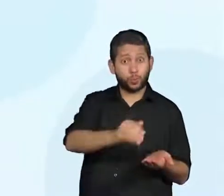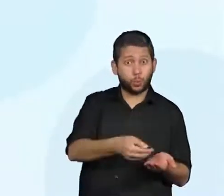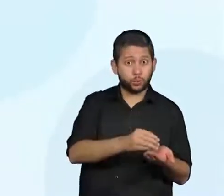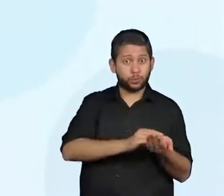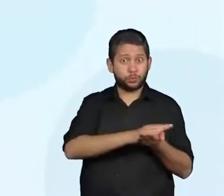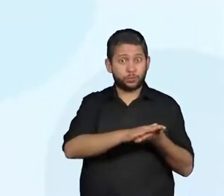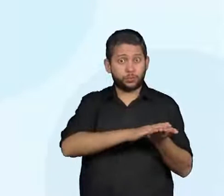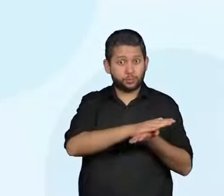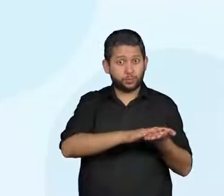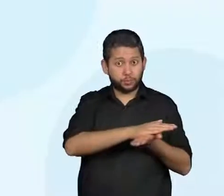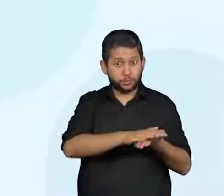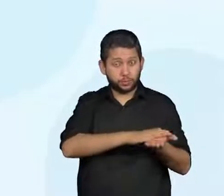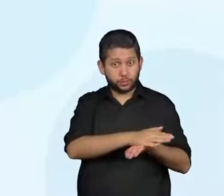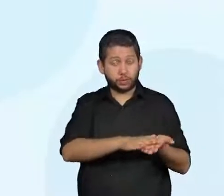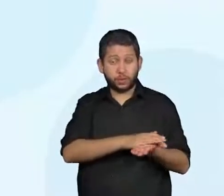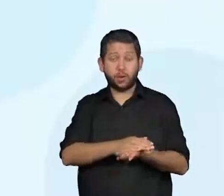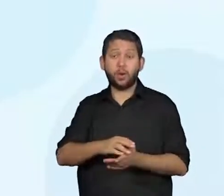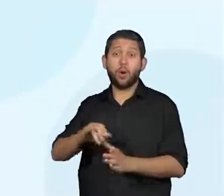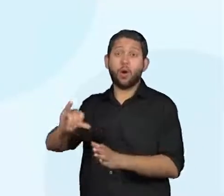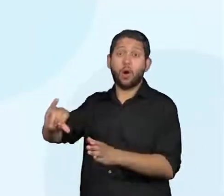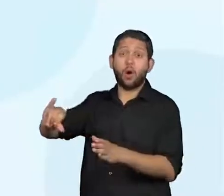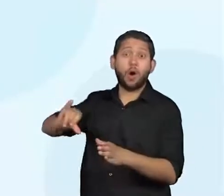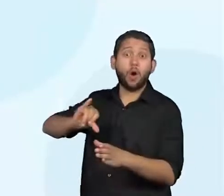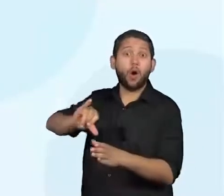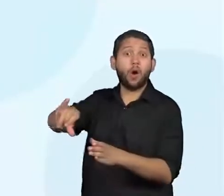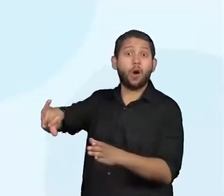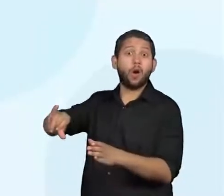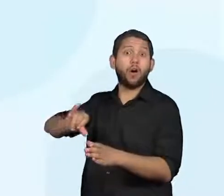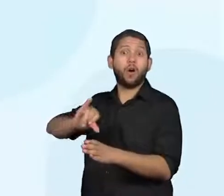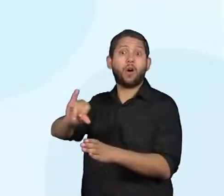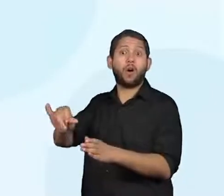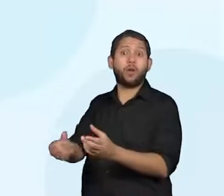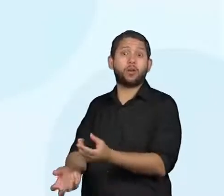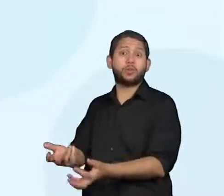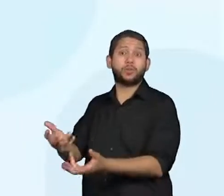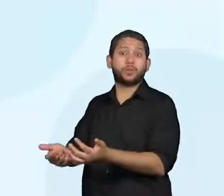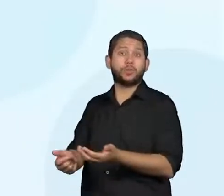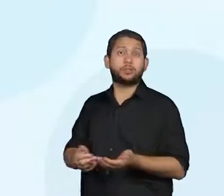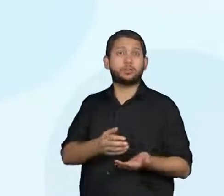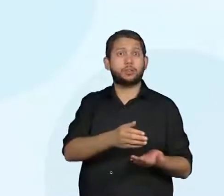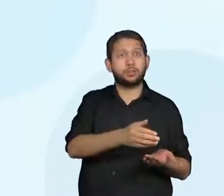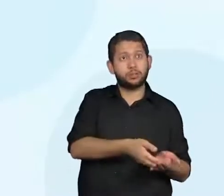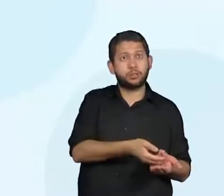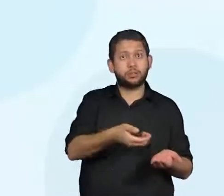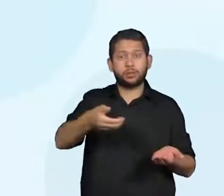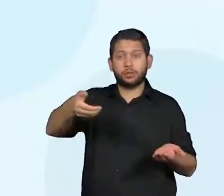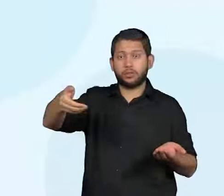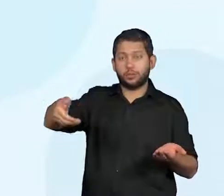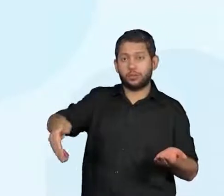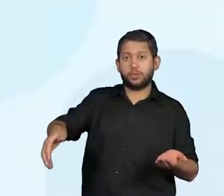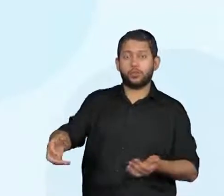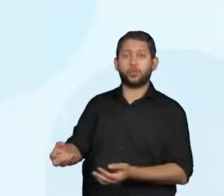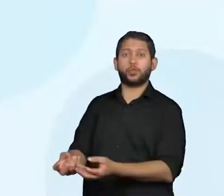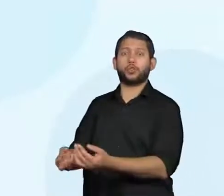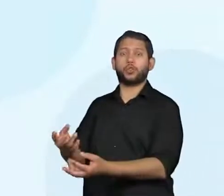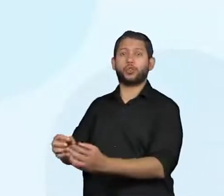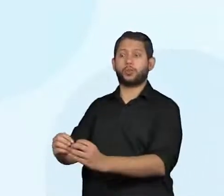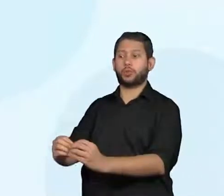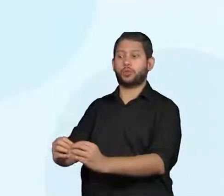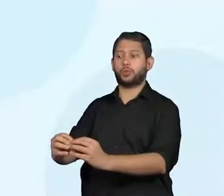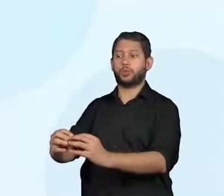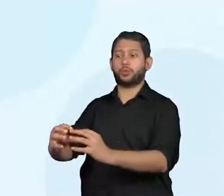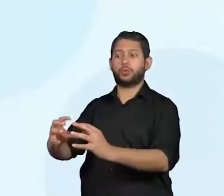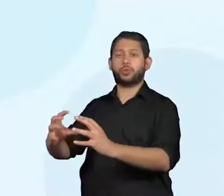o fogo desligado. Olha, diferente aí da maioria das frituras que fazemos, não é? Porque ele vai